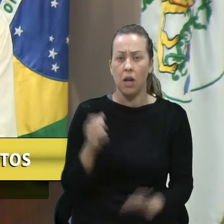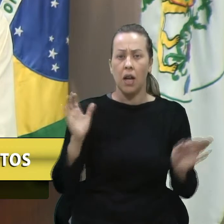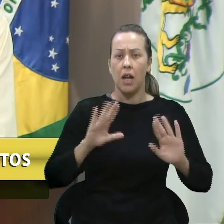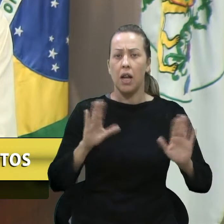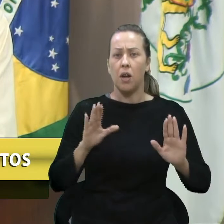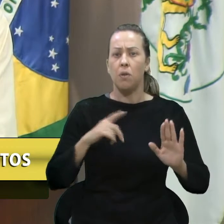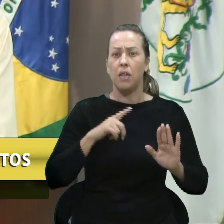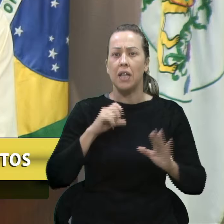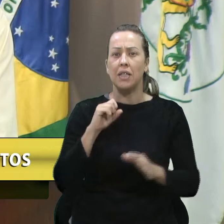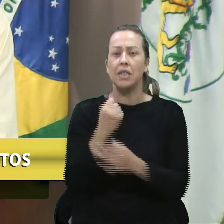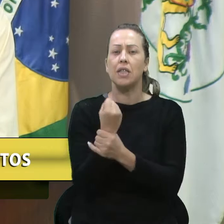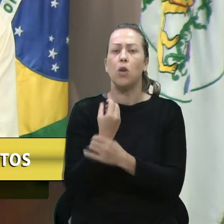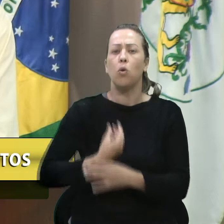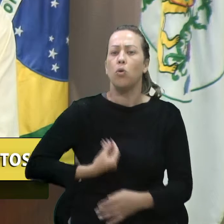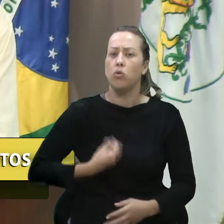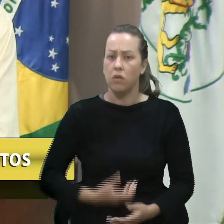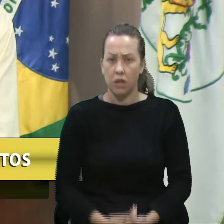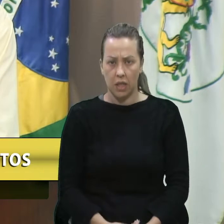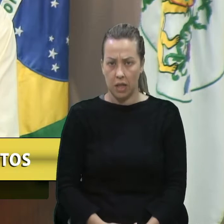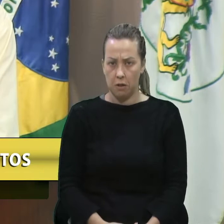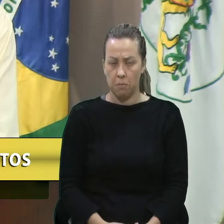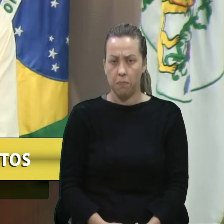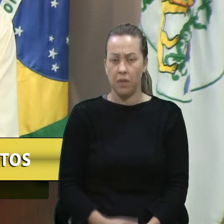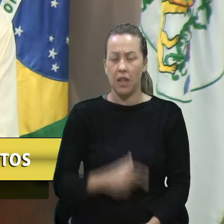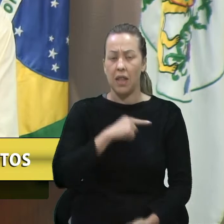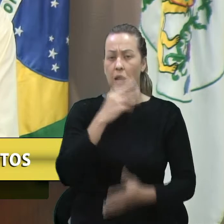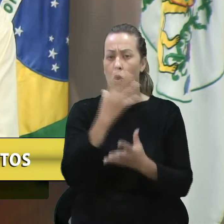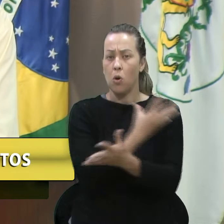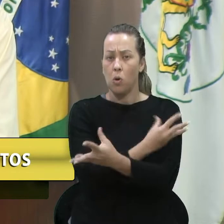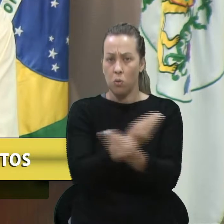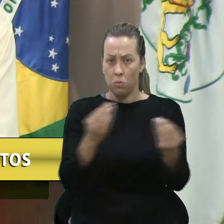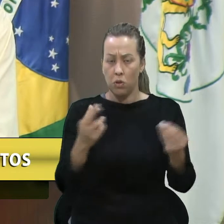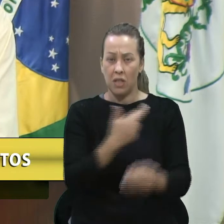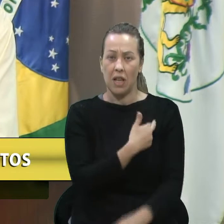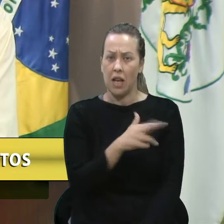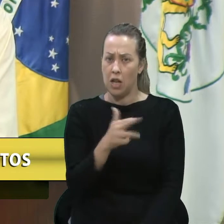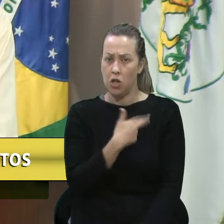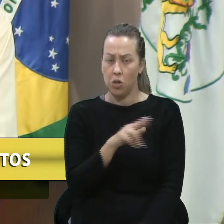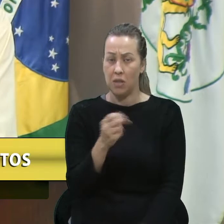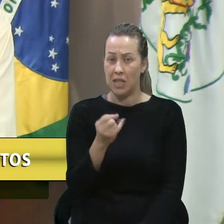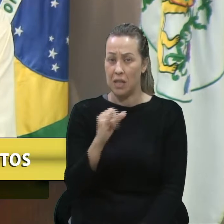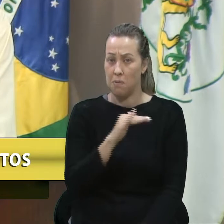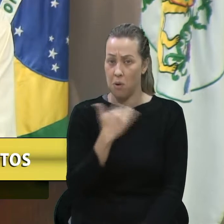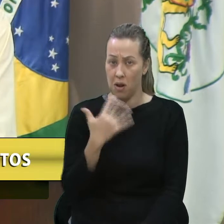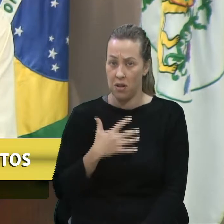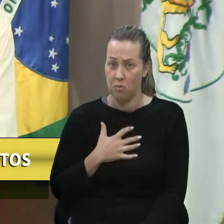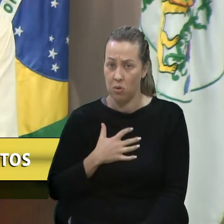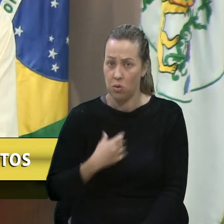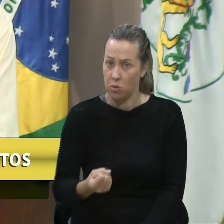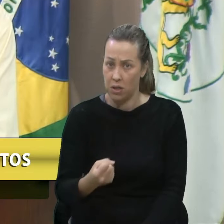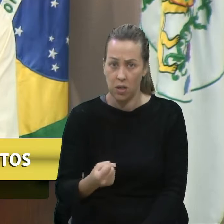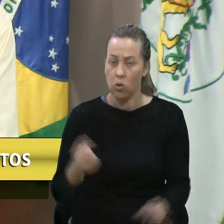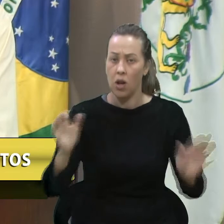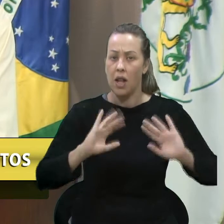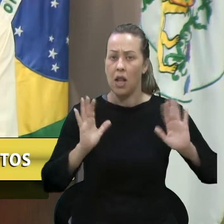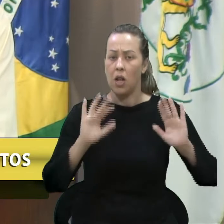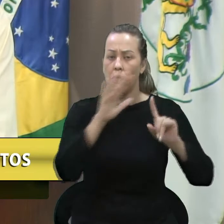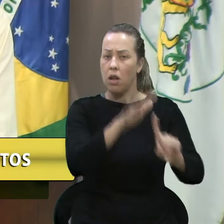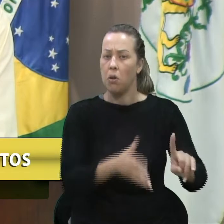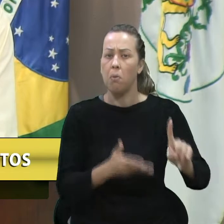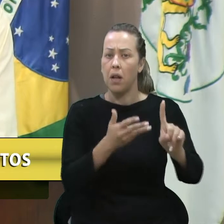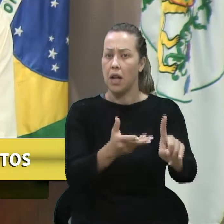recebe o seguro. Tem determinadas categorias de religiosos que, se morrem por suicídio, não têm